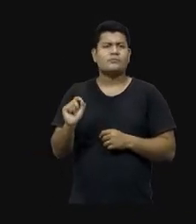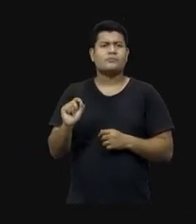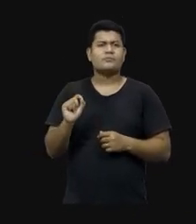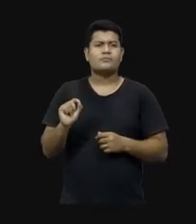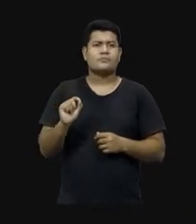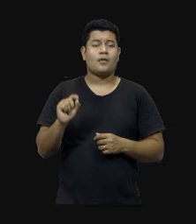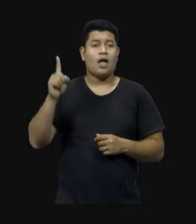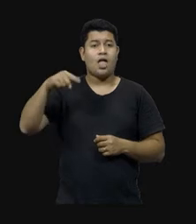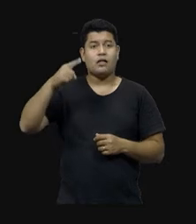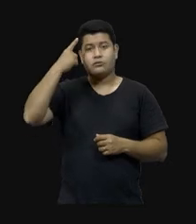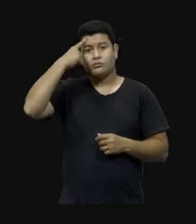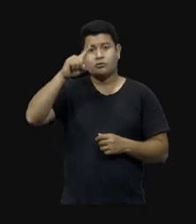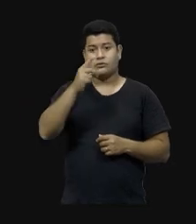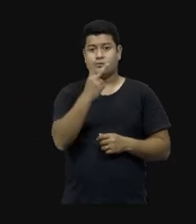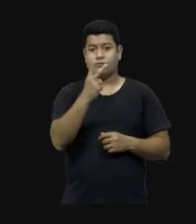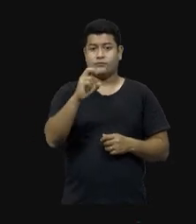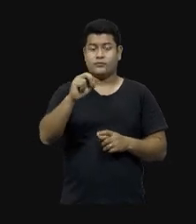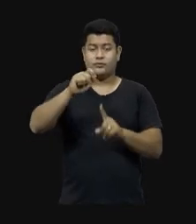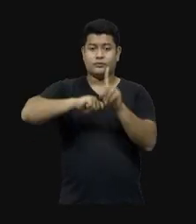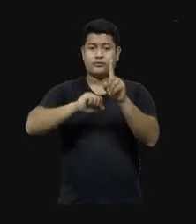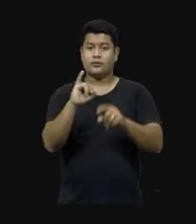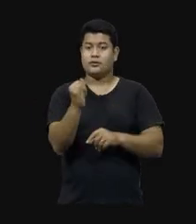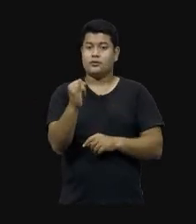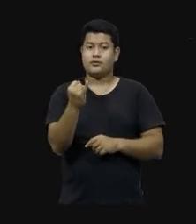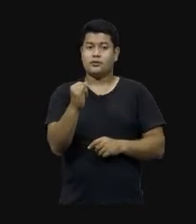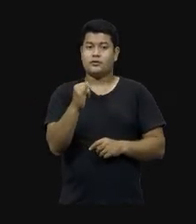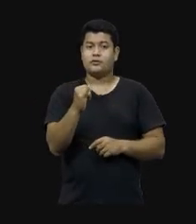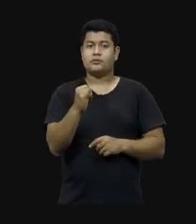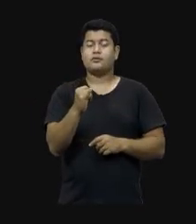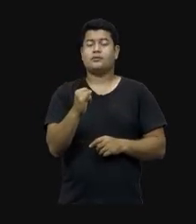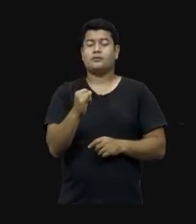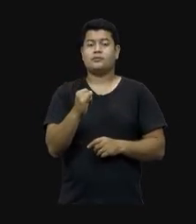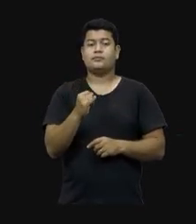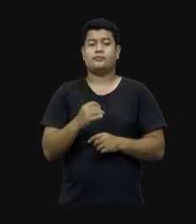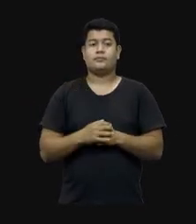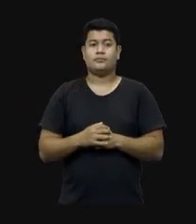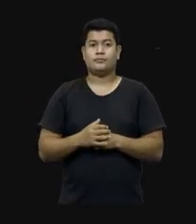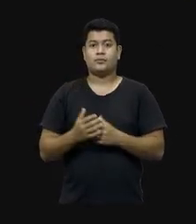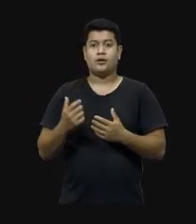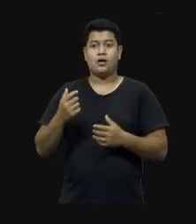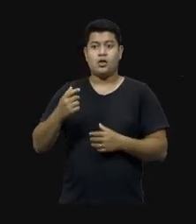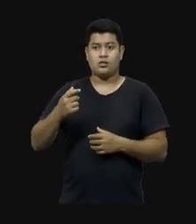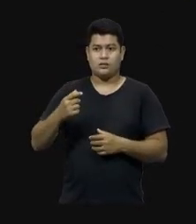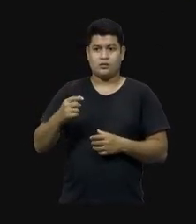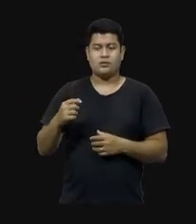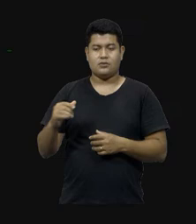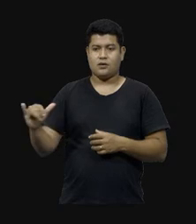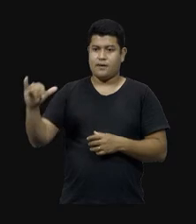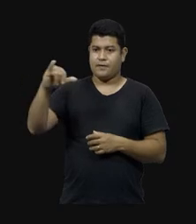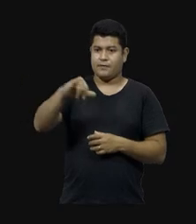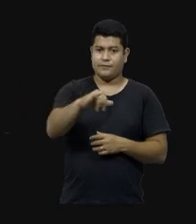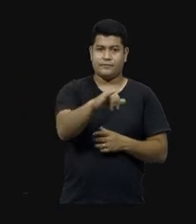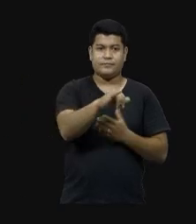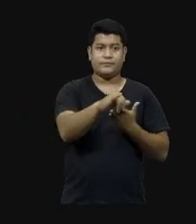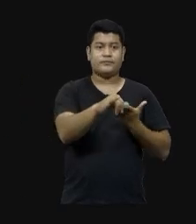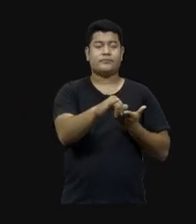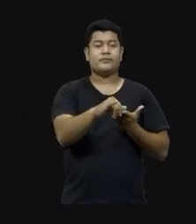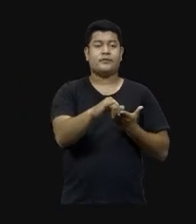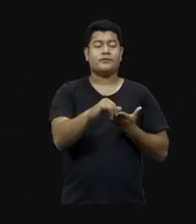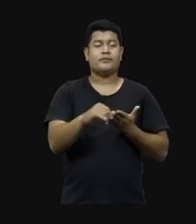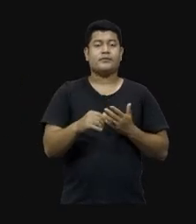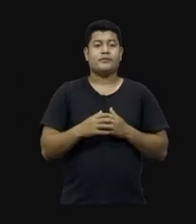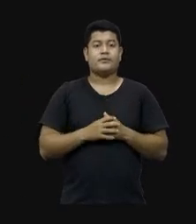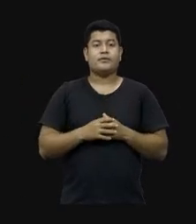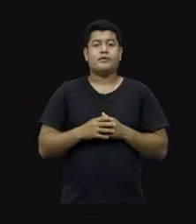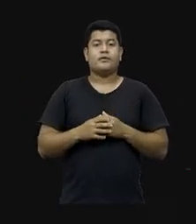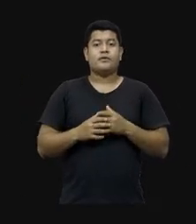é do dia 20 de janeiro. O nosso aviãozinho, deputado Júlio Garcia, foi